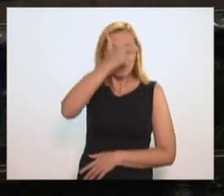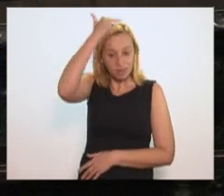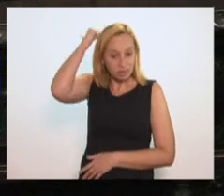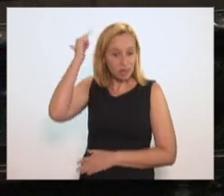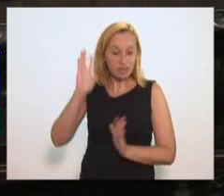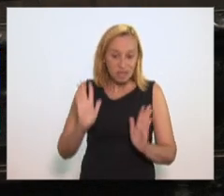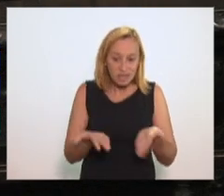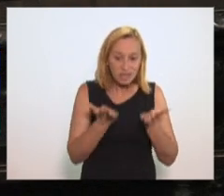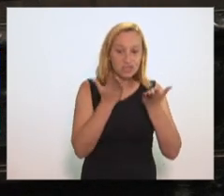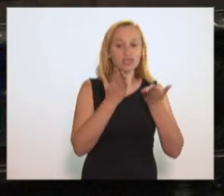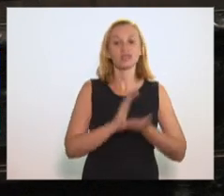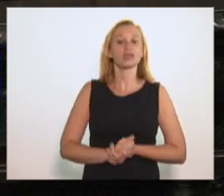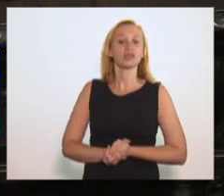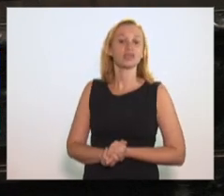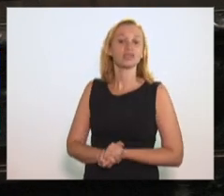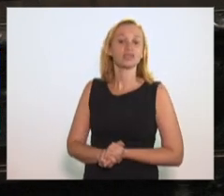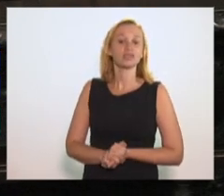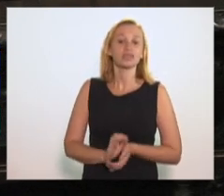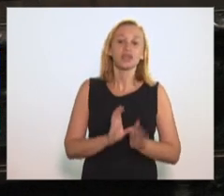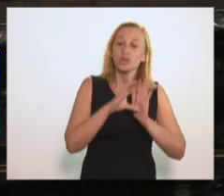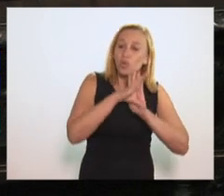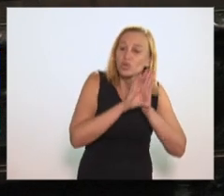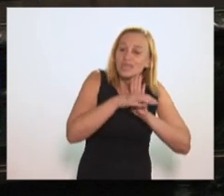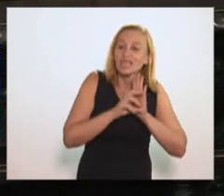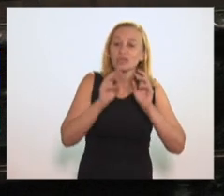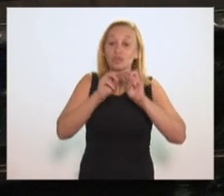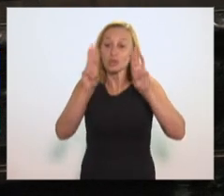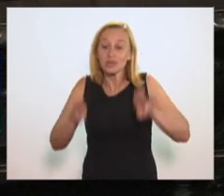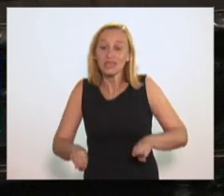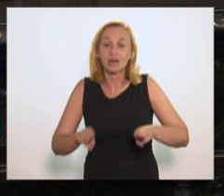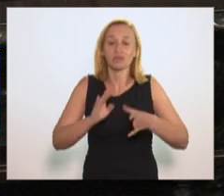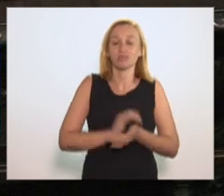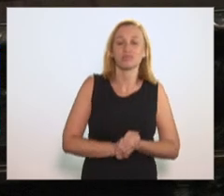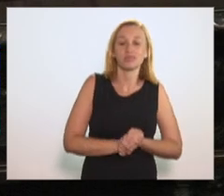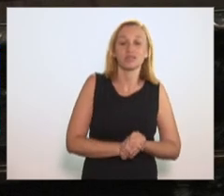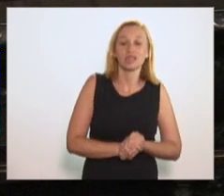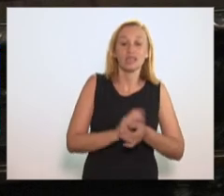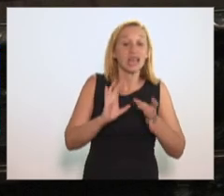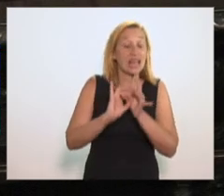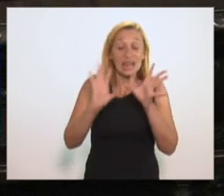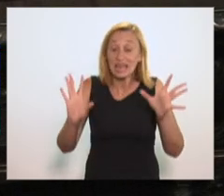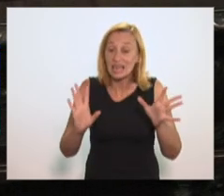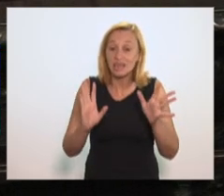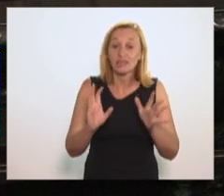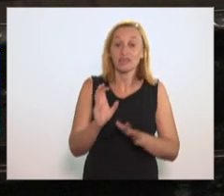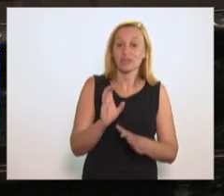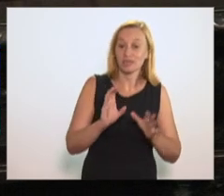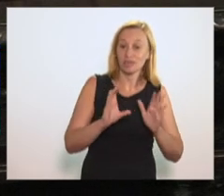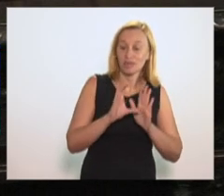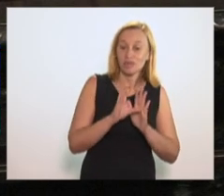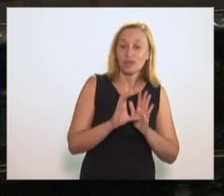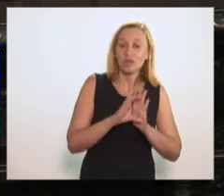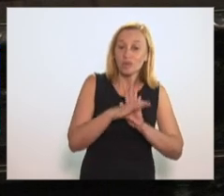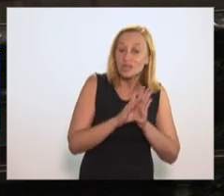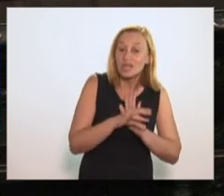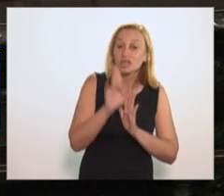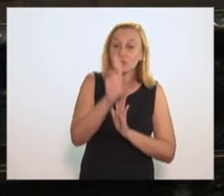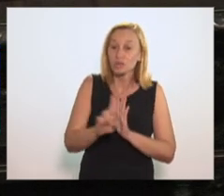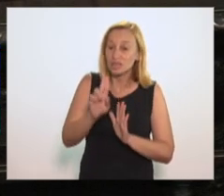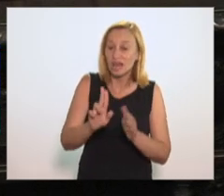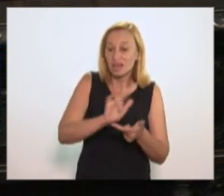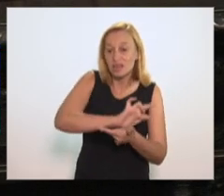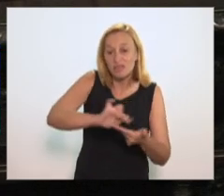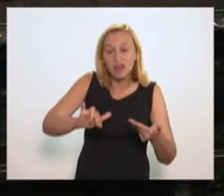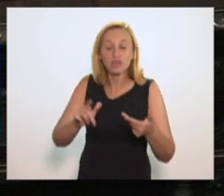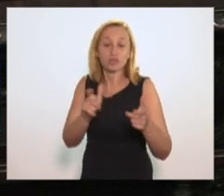iniciativa esse conceito de museu aberto é um conceito muito utilizado em vários lugares do mundo e